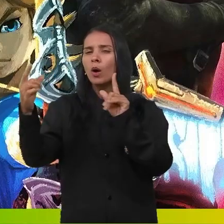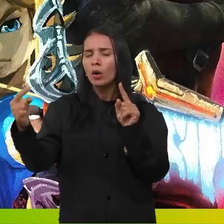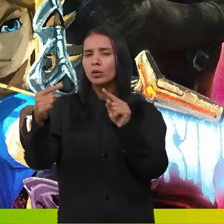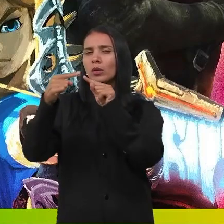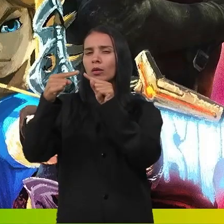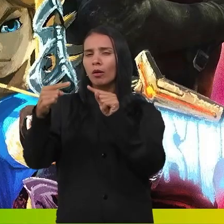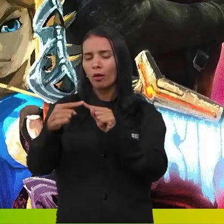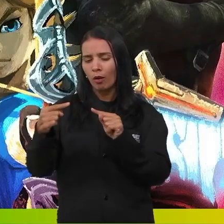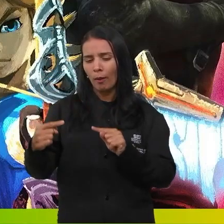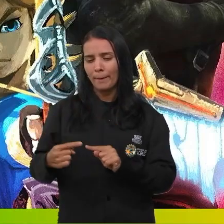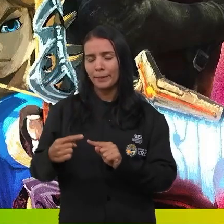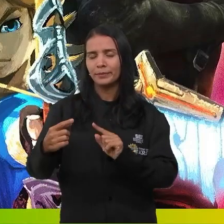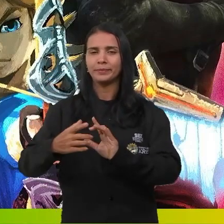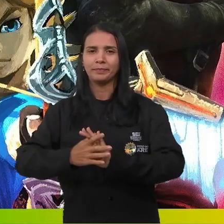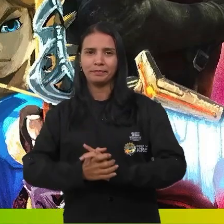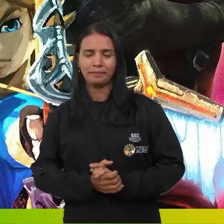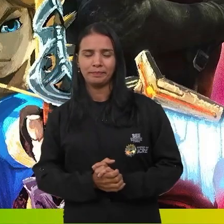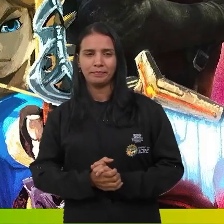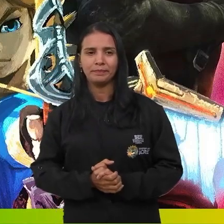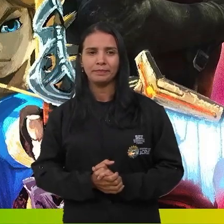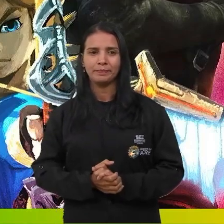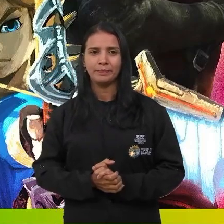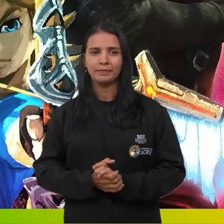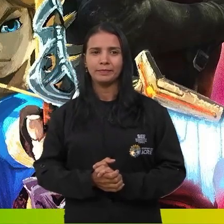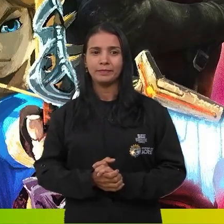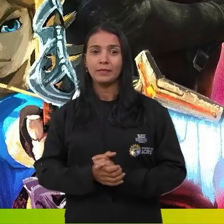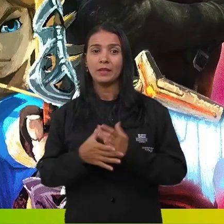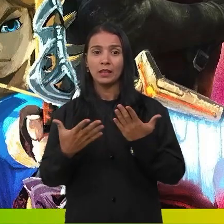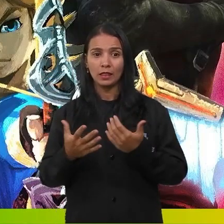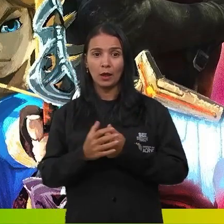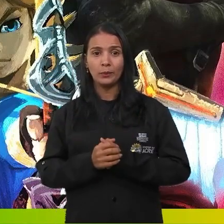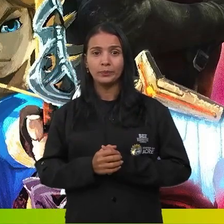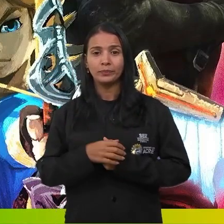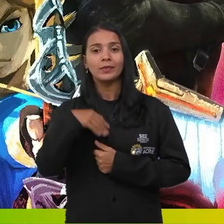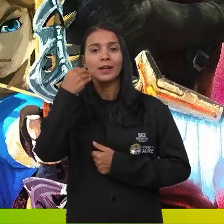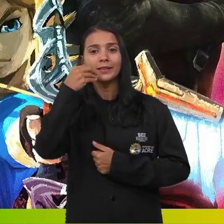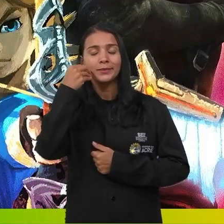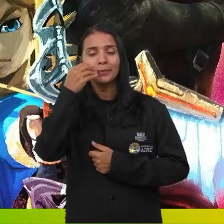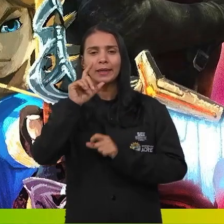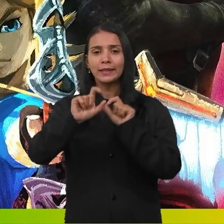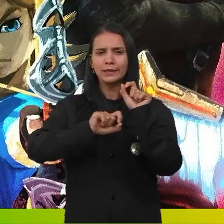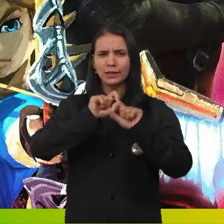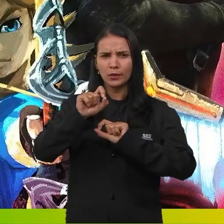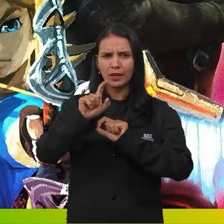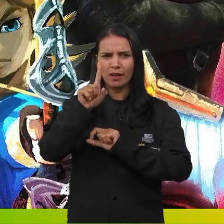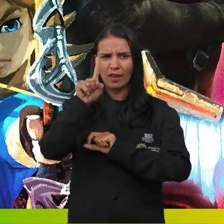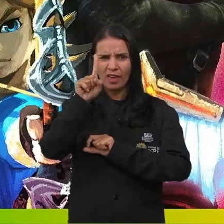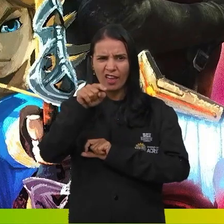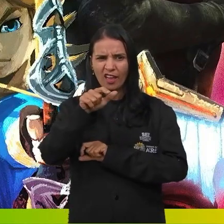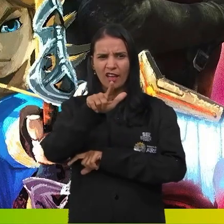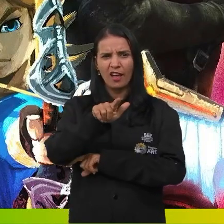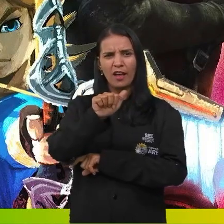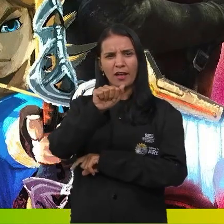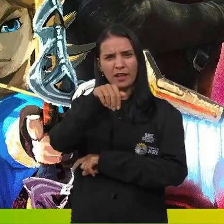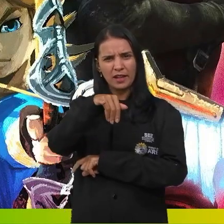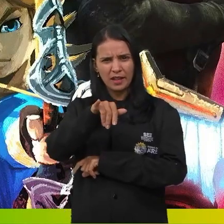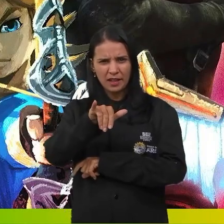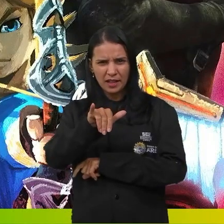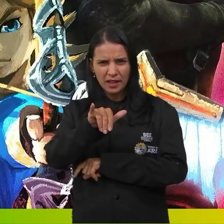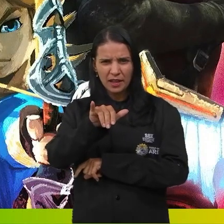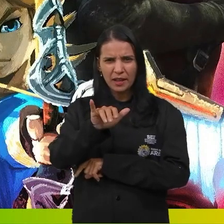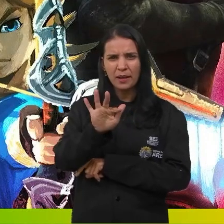lá. Então, essa experiência exemplifica o quê? Na alternativa A, gamificação da